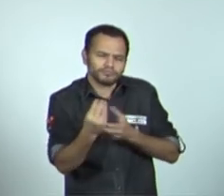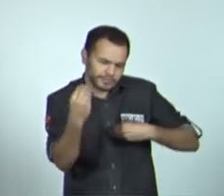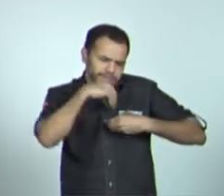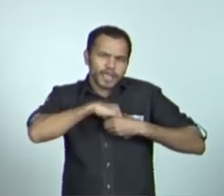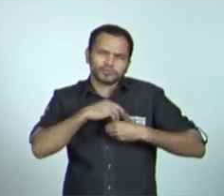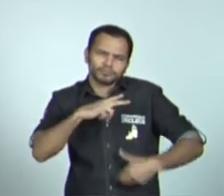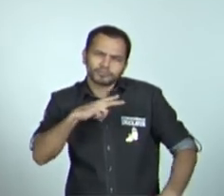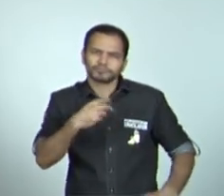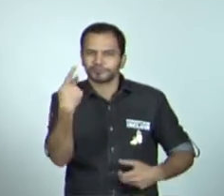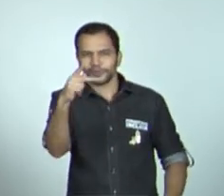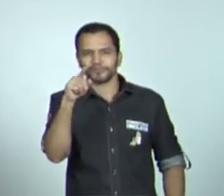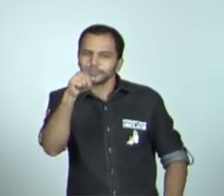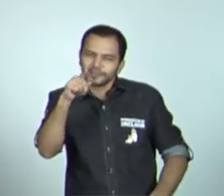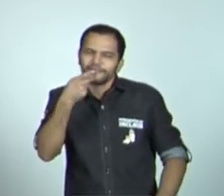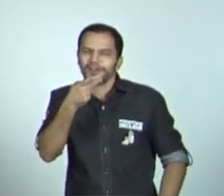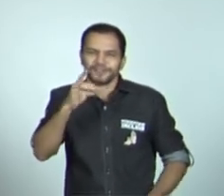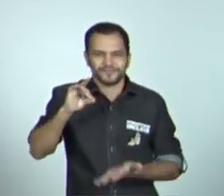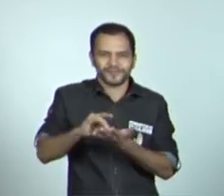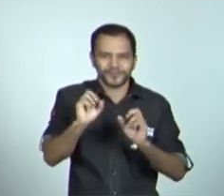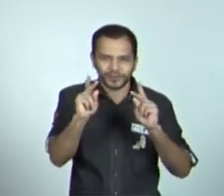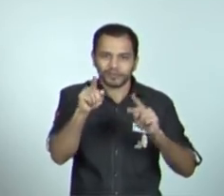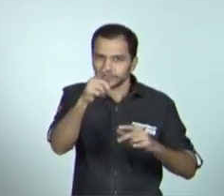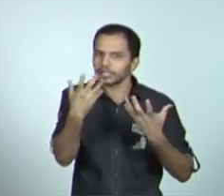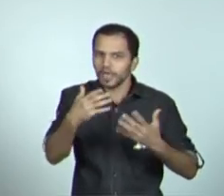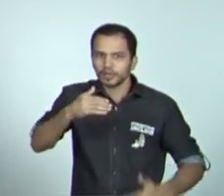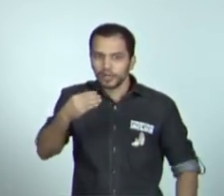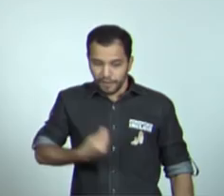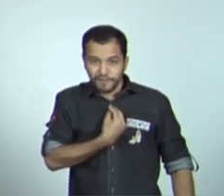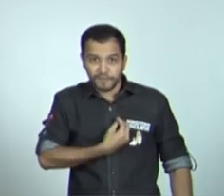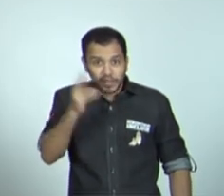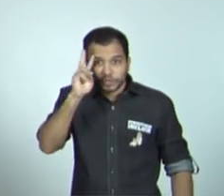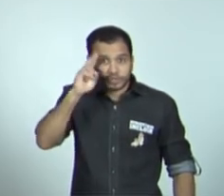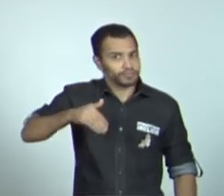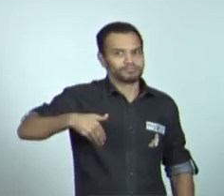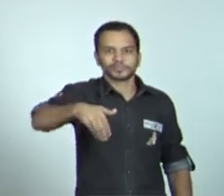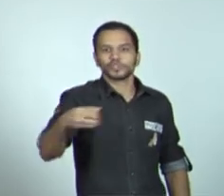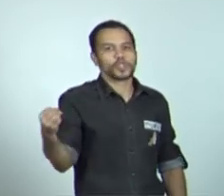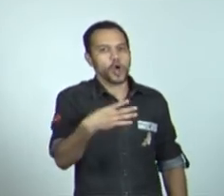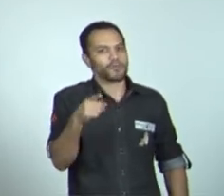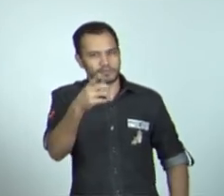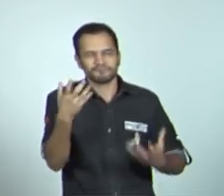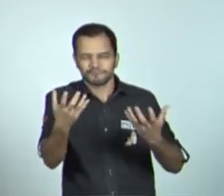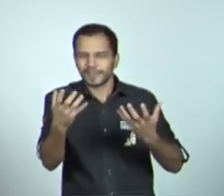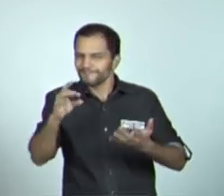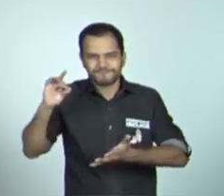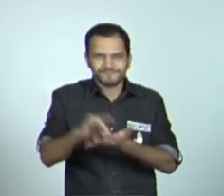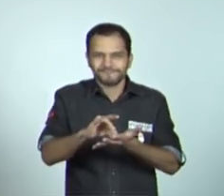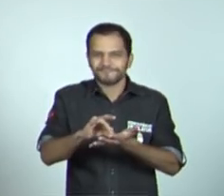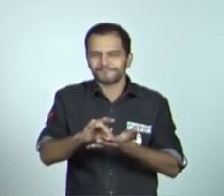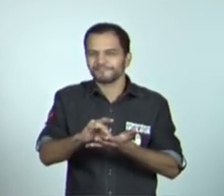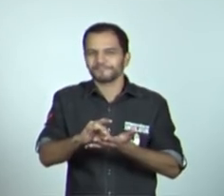mas você vai ter sincero se você quer uma nova história com jesus um novo começo com jesus um novo tempo com